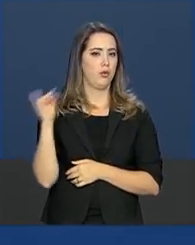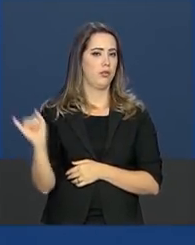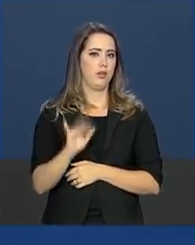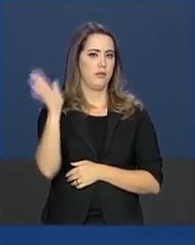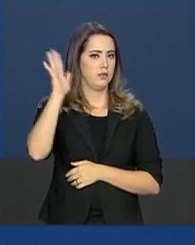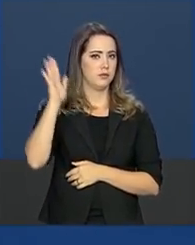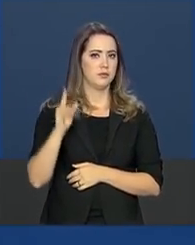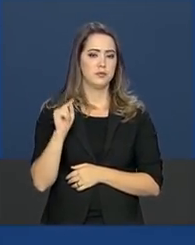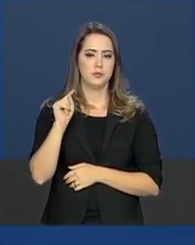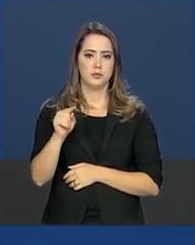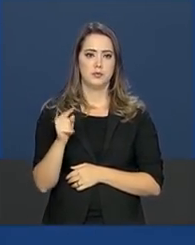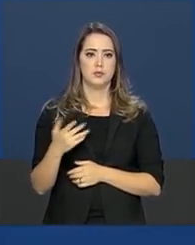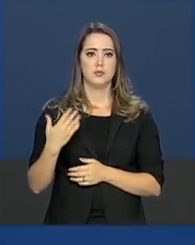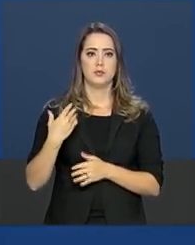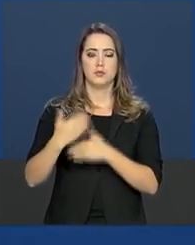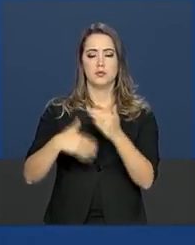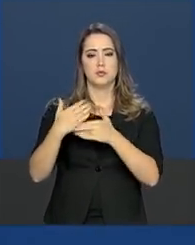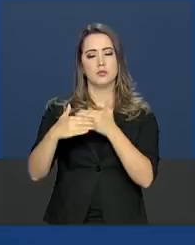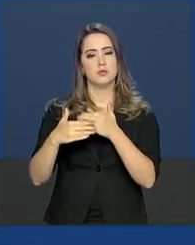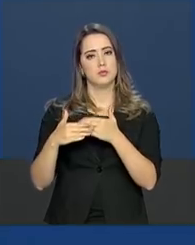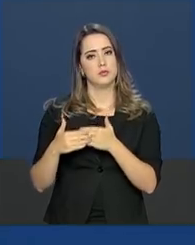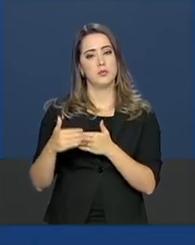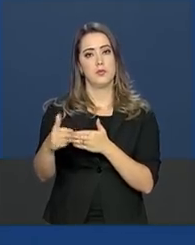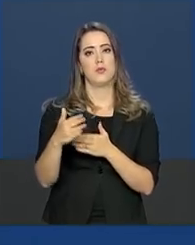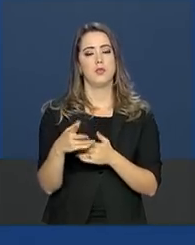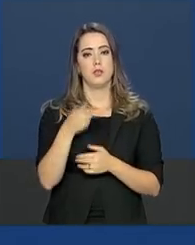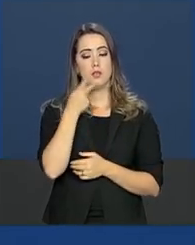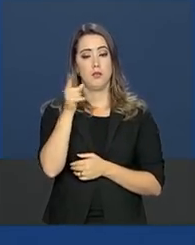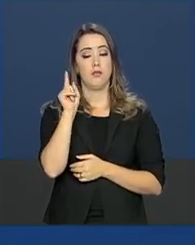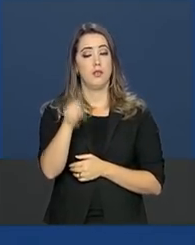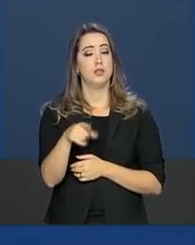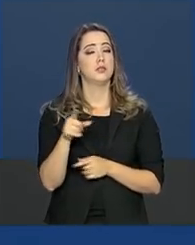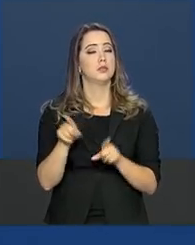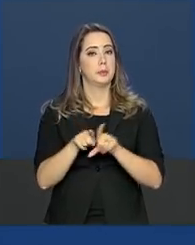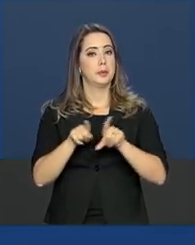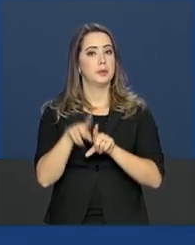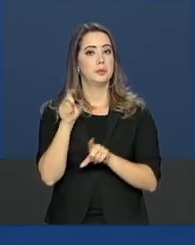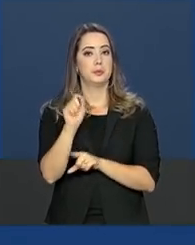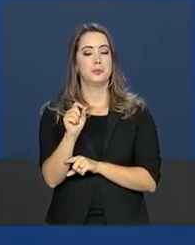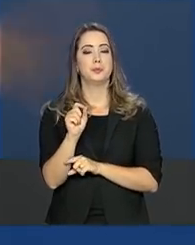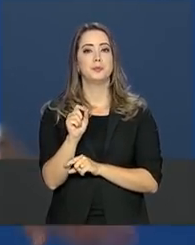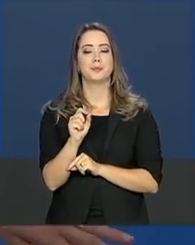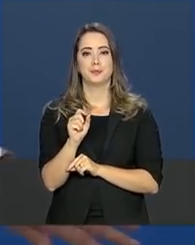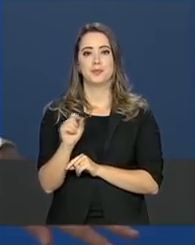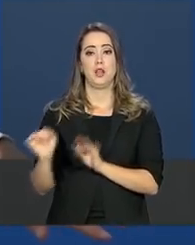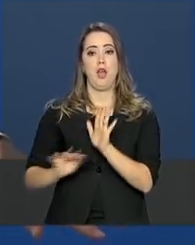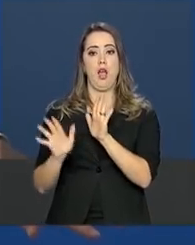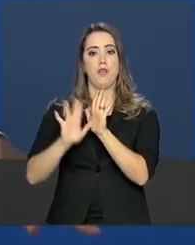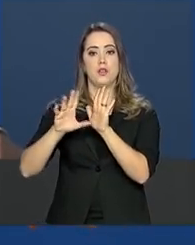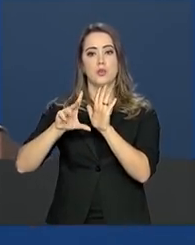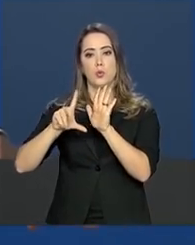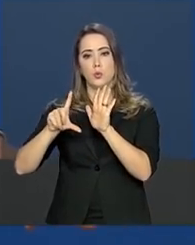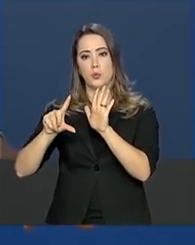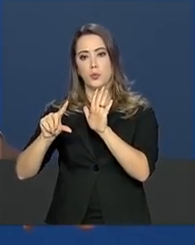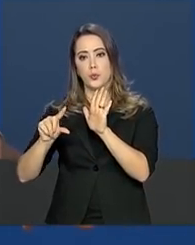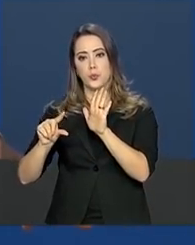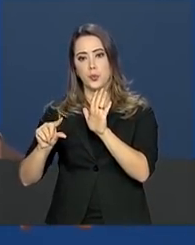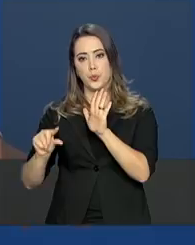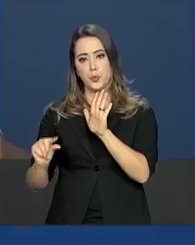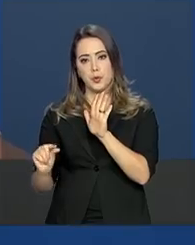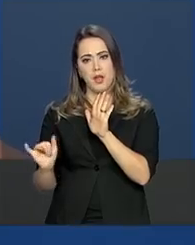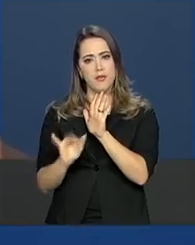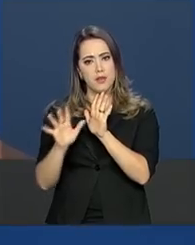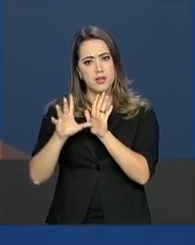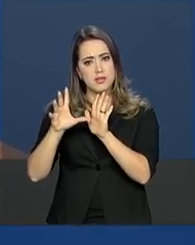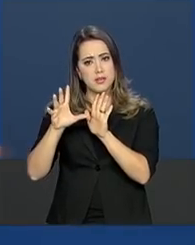inflação, aditando-se a esta dicção, a este fato, o de que a inflação caiu fantasticamente,